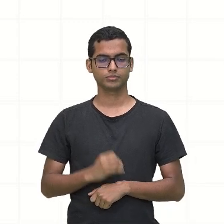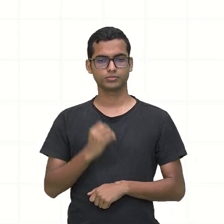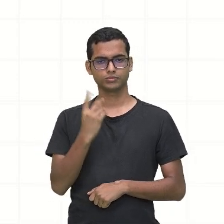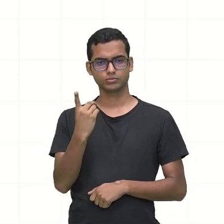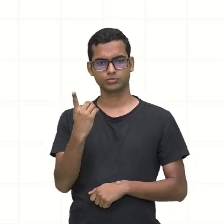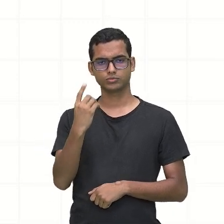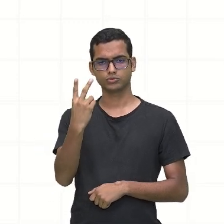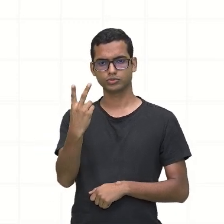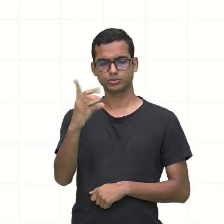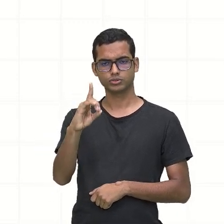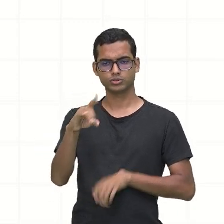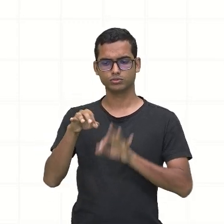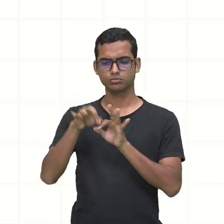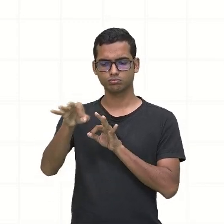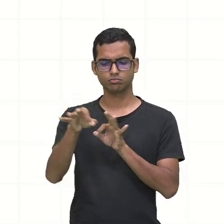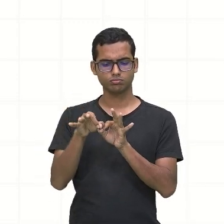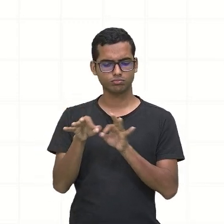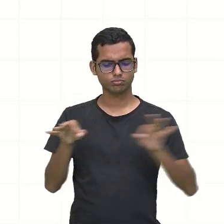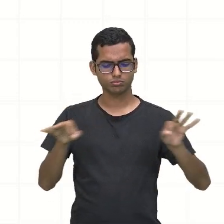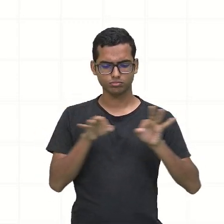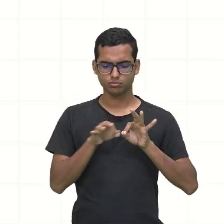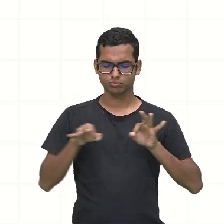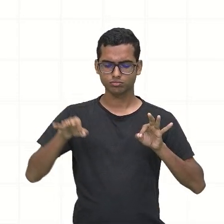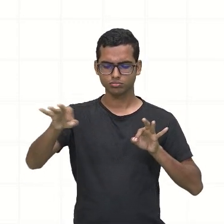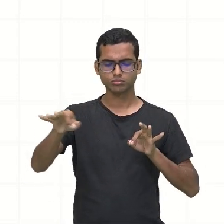aqui. Vamos lá.